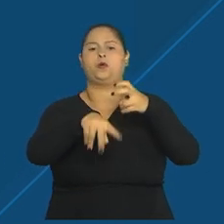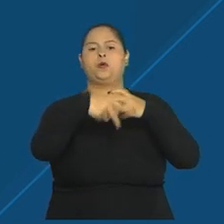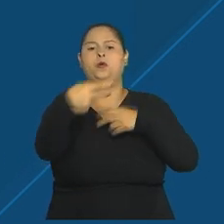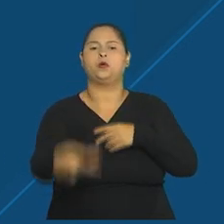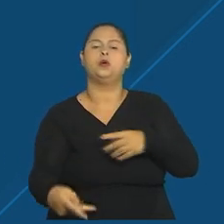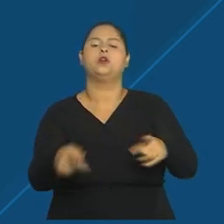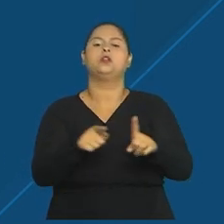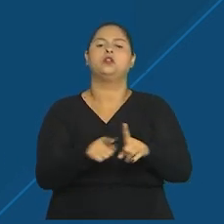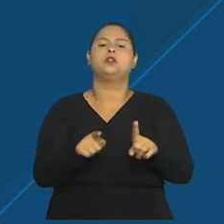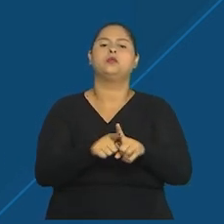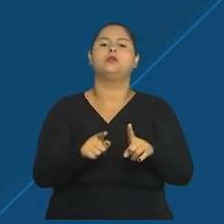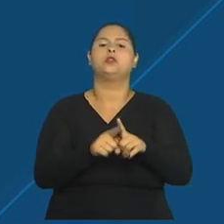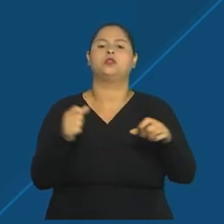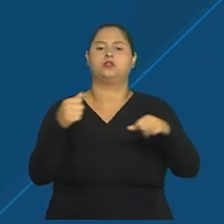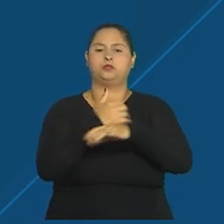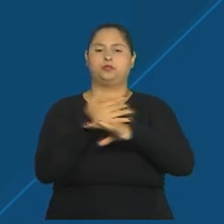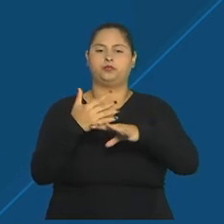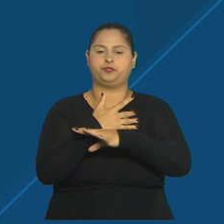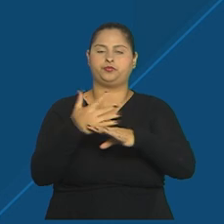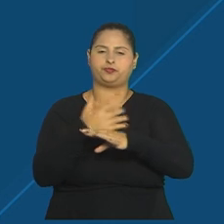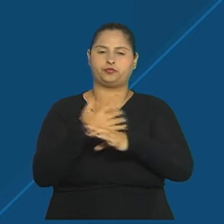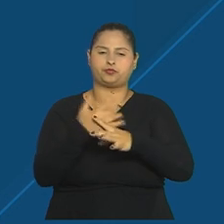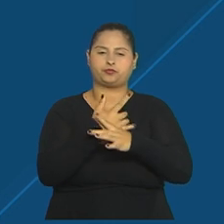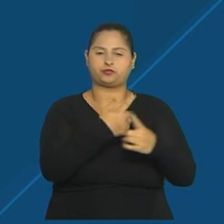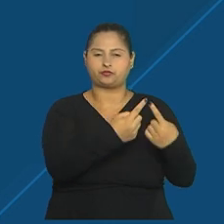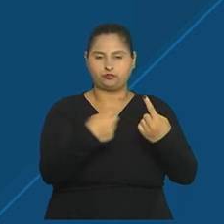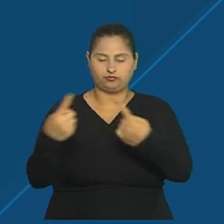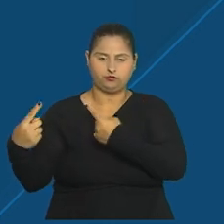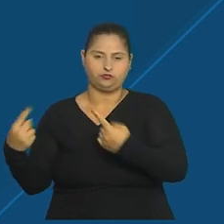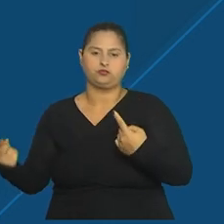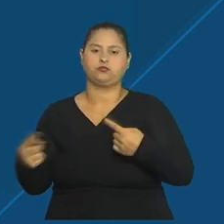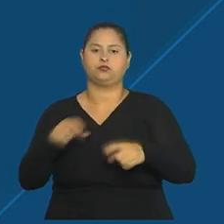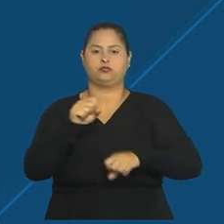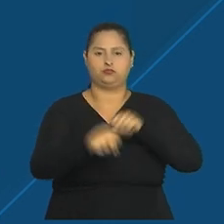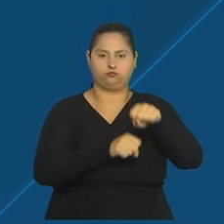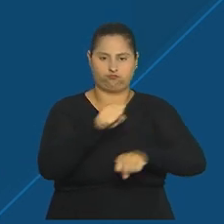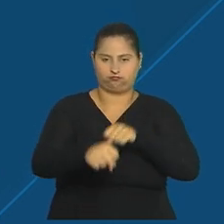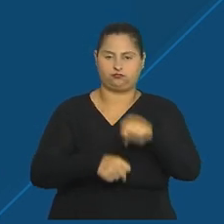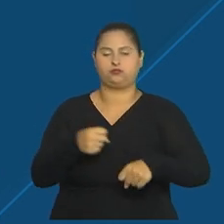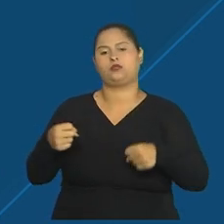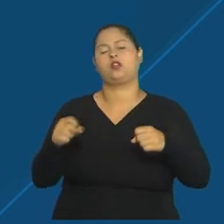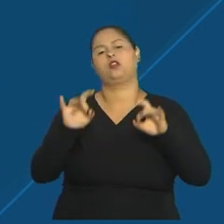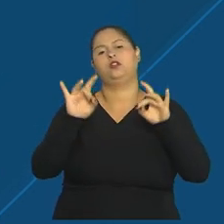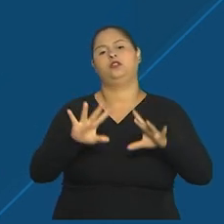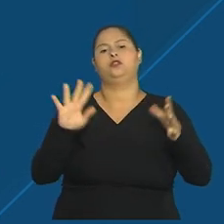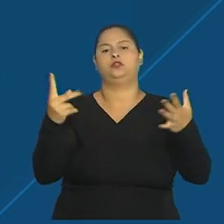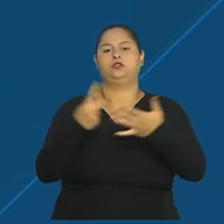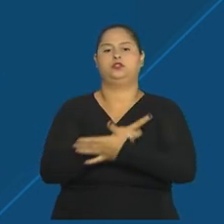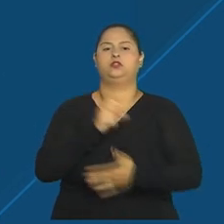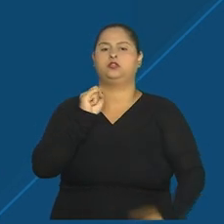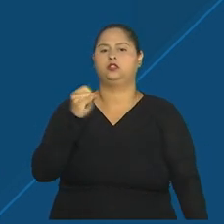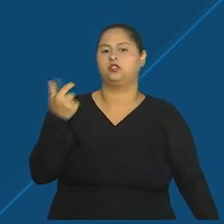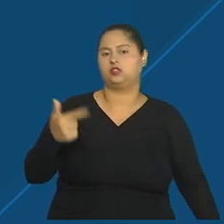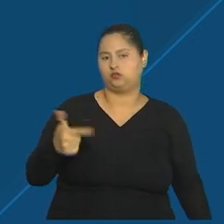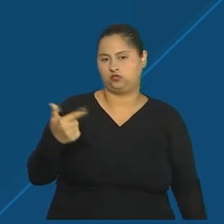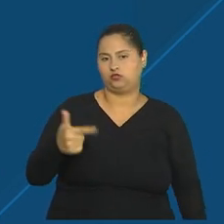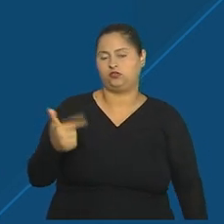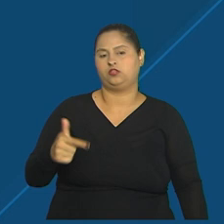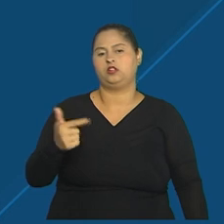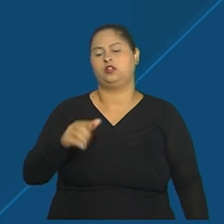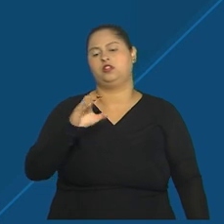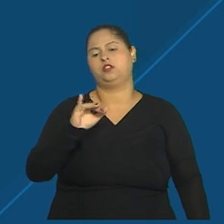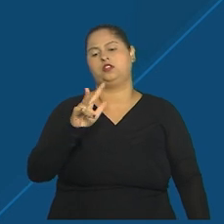destacou que em vias urbanas ou Rurais de pista dupla a circulação de bicicletas deverá ocorrer quando não houver ciclovia